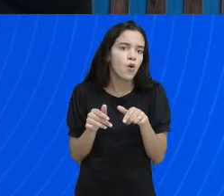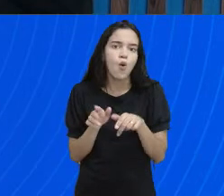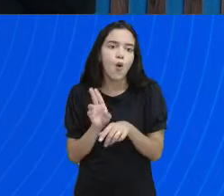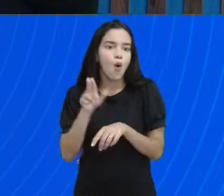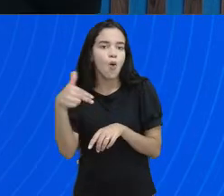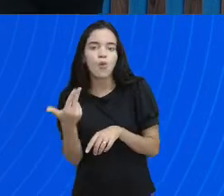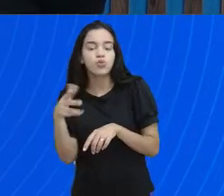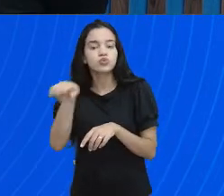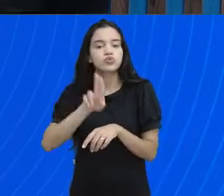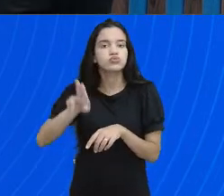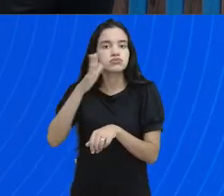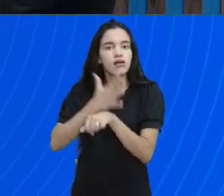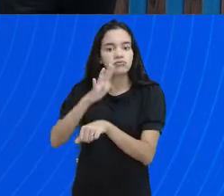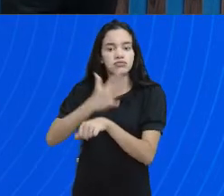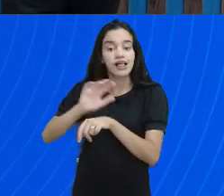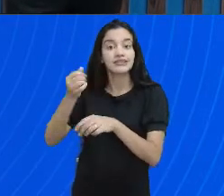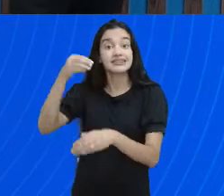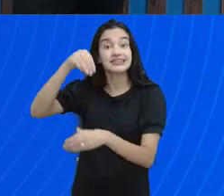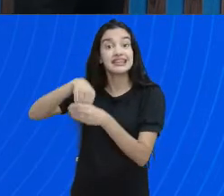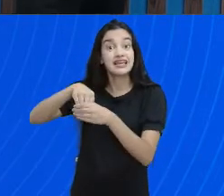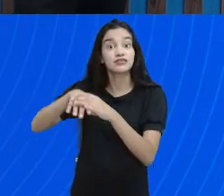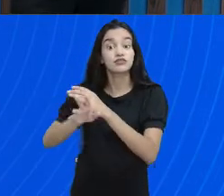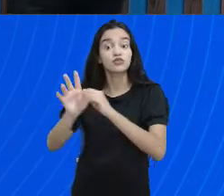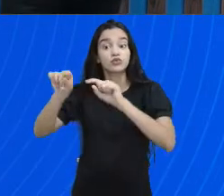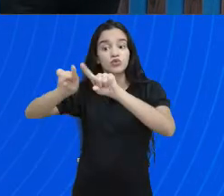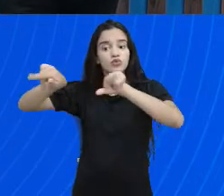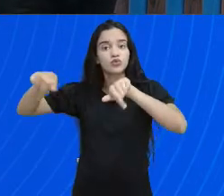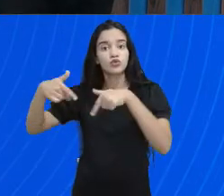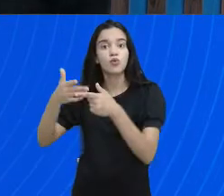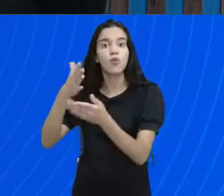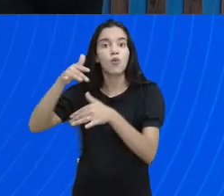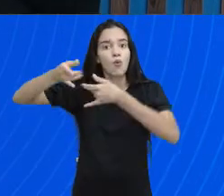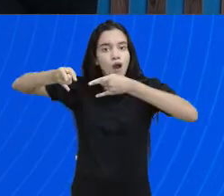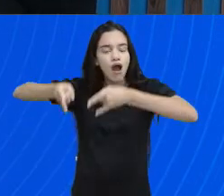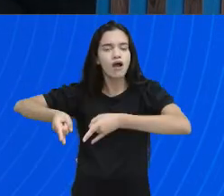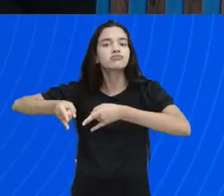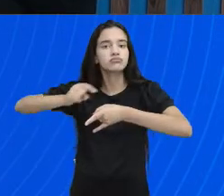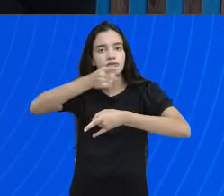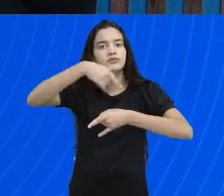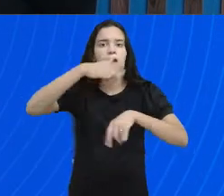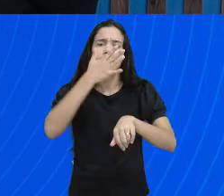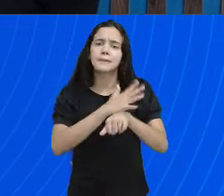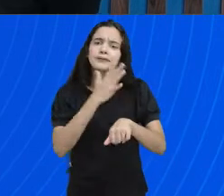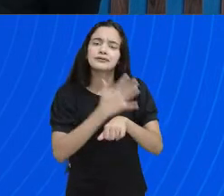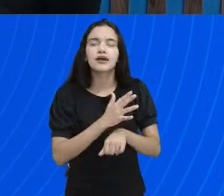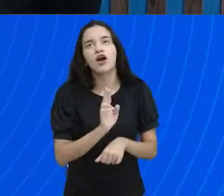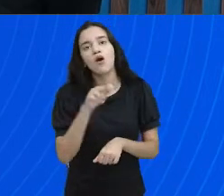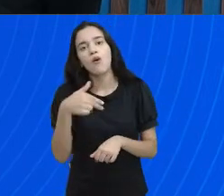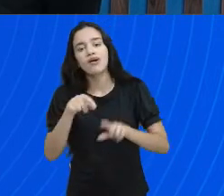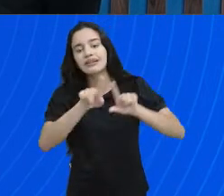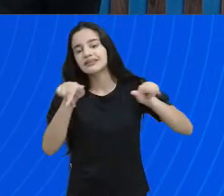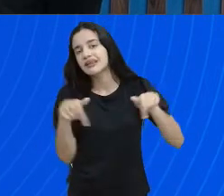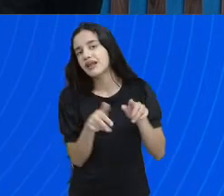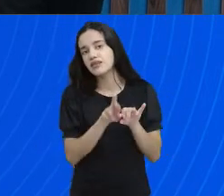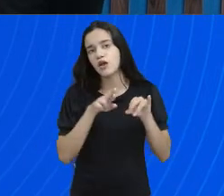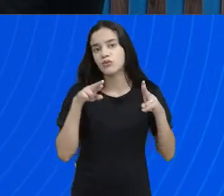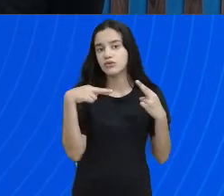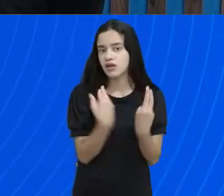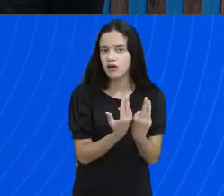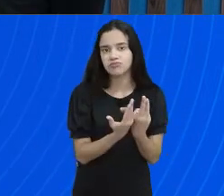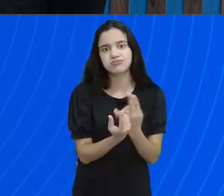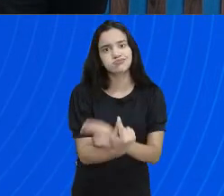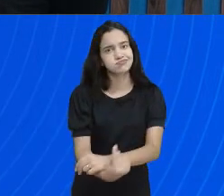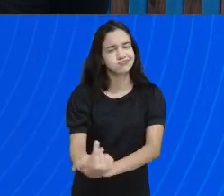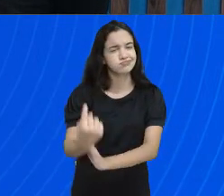né? Que tem nos navios, tem algumas salas, alguns espaços que dá para você fazer reuniões e etc. Lógico que naquele